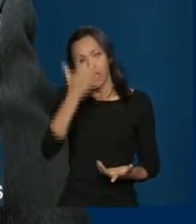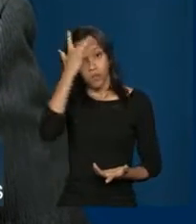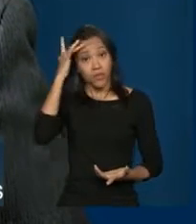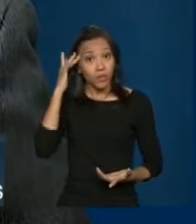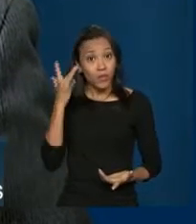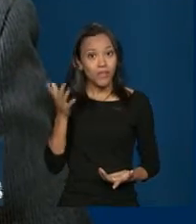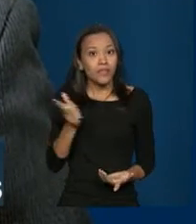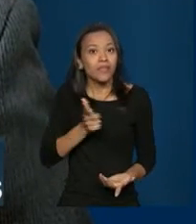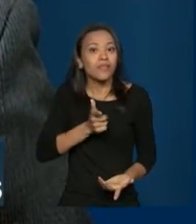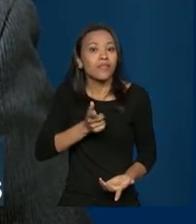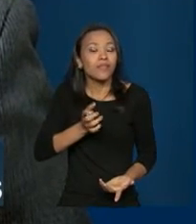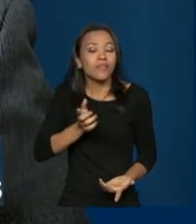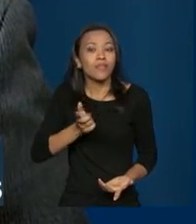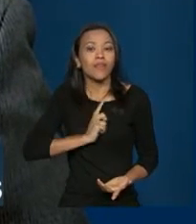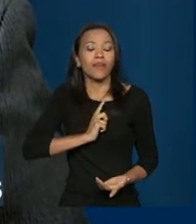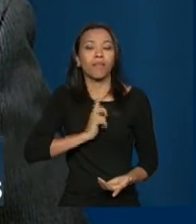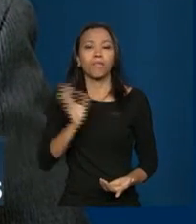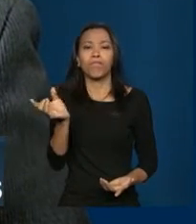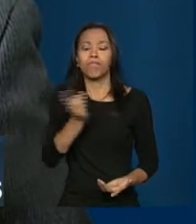têm medo